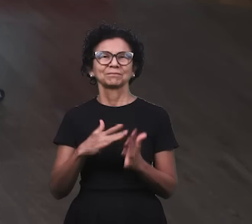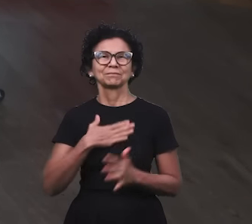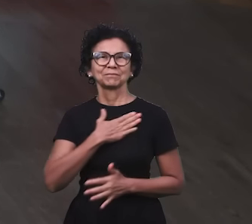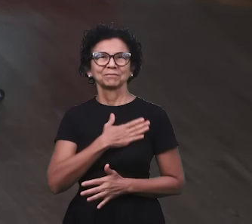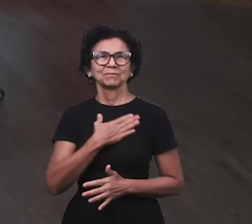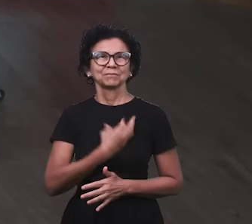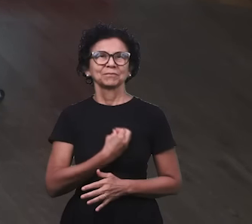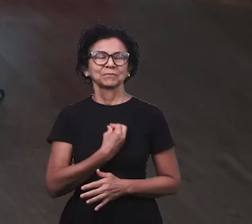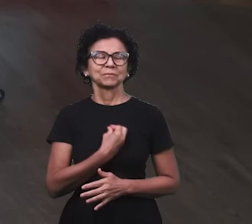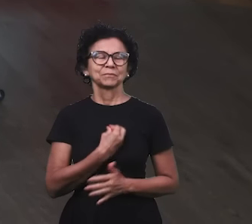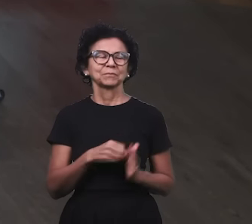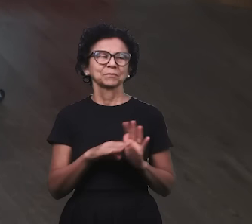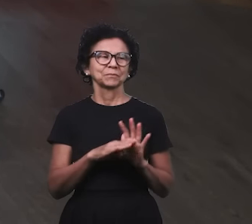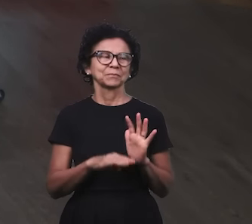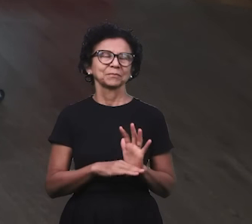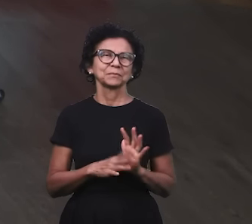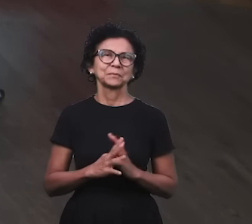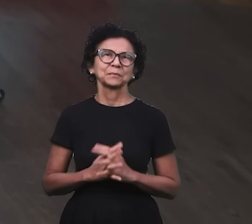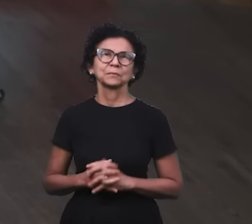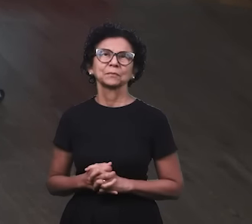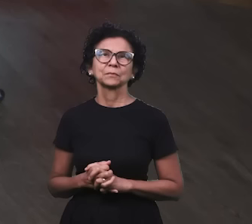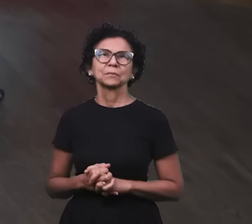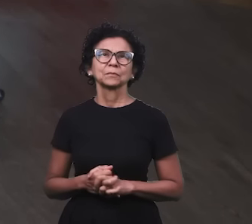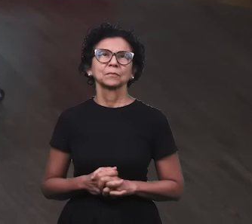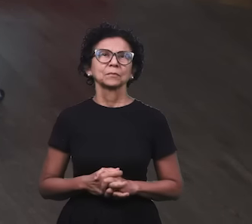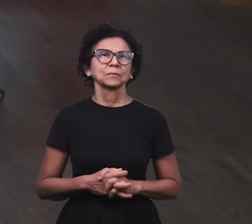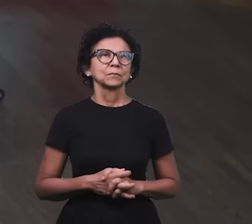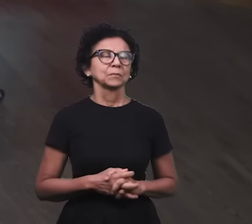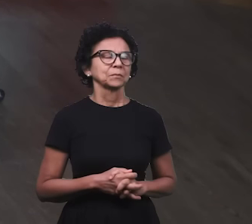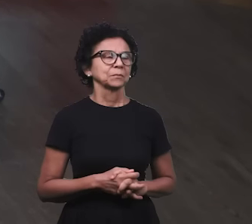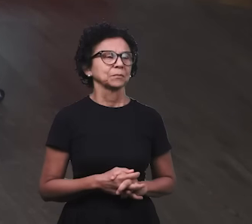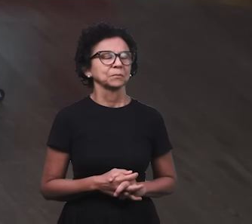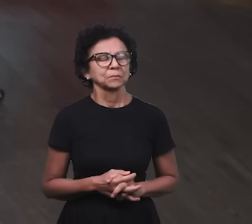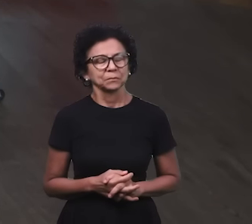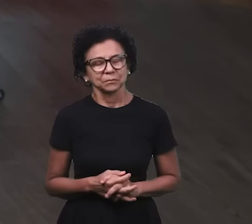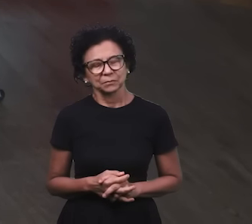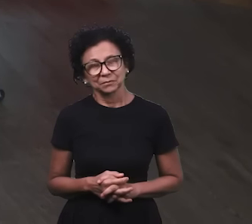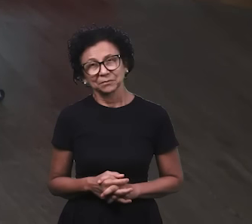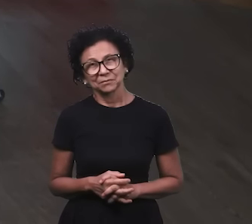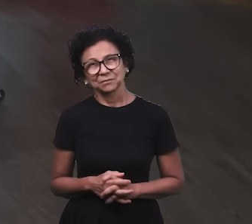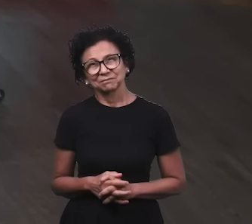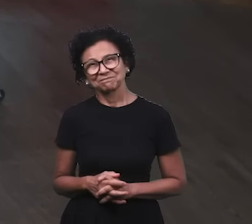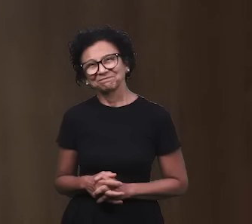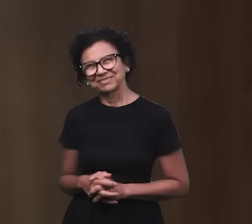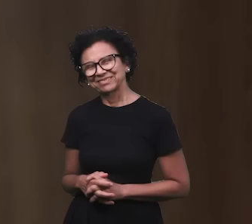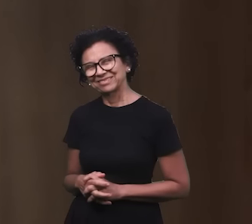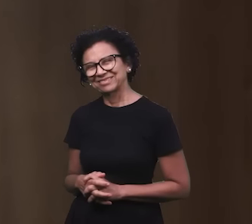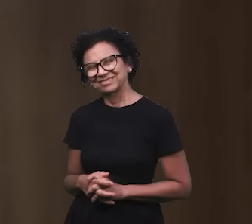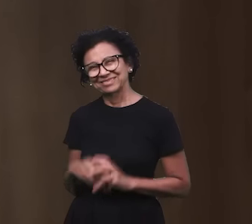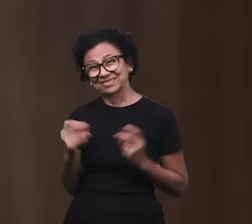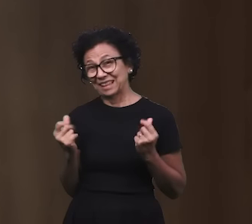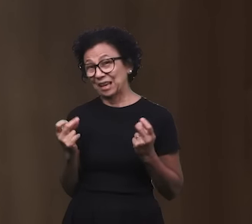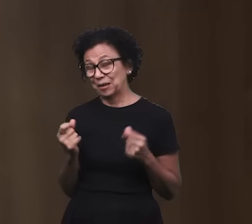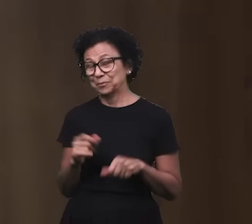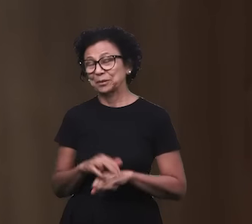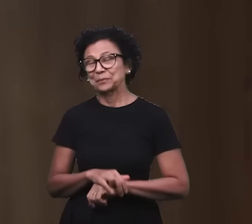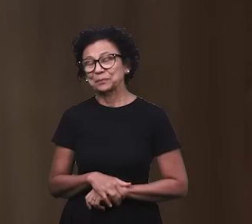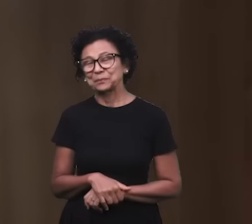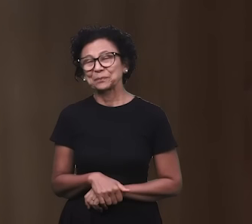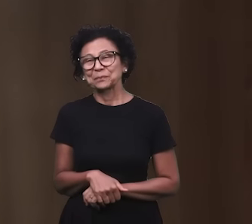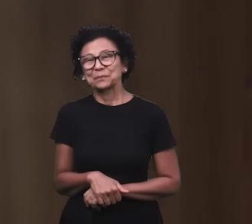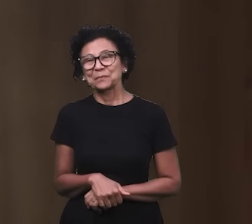estar aqui com vocês. Amém. A paz do Senhor, então, pastor Eduardo, paz do Senhor, amém. Vinícius. Paz do Senhor a todos. Poderíamos falar aqui ainda há